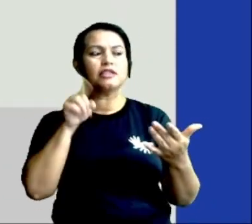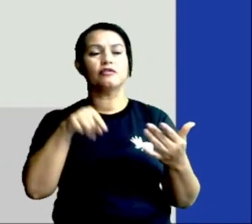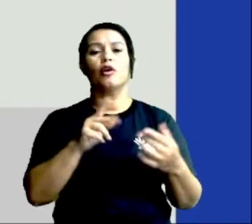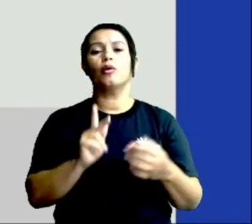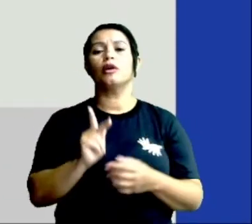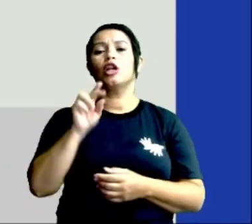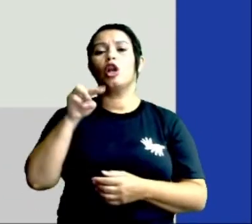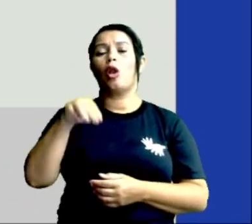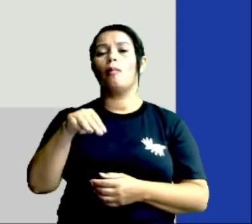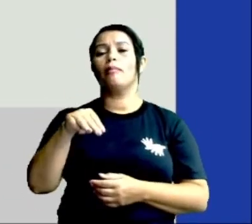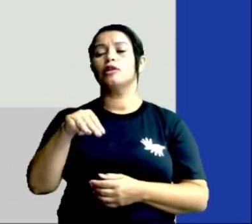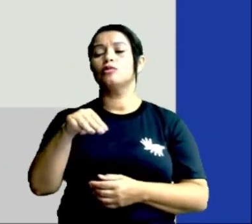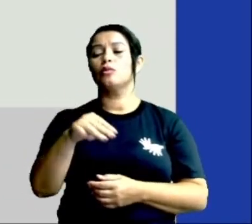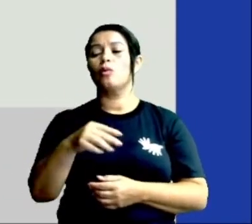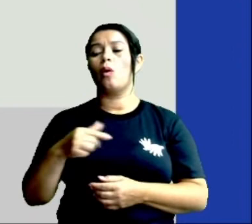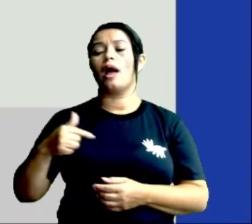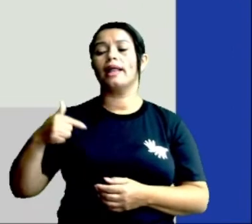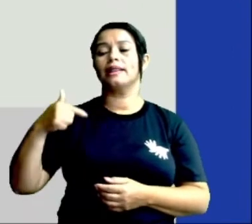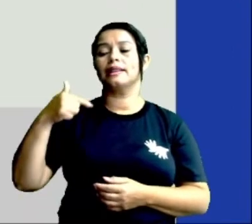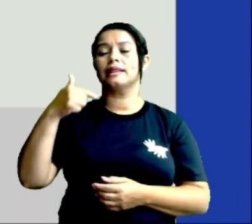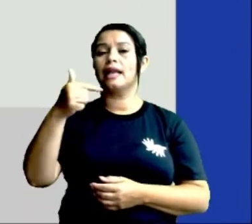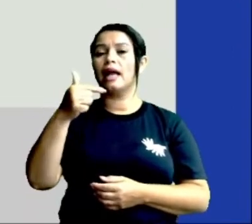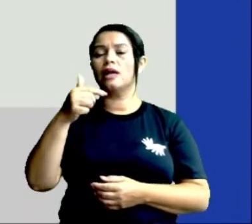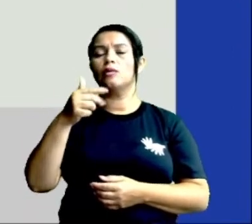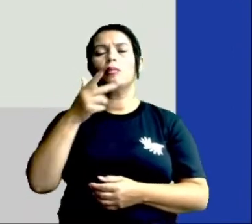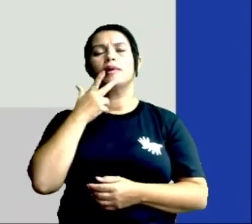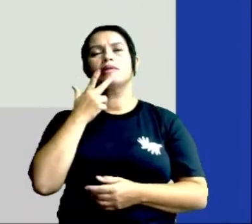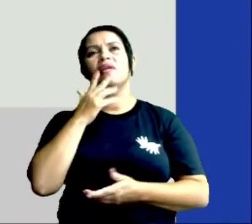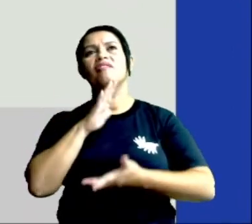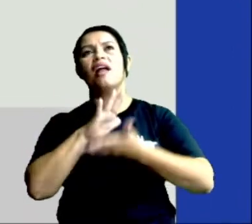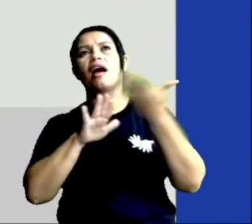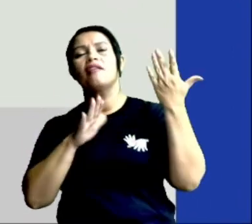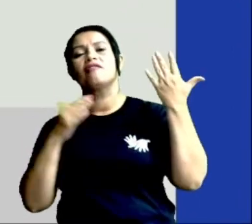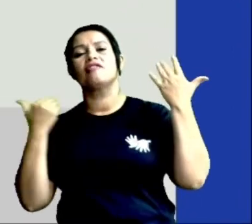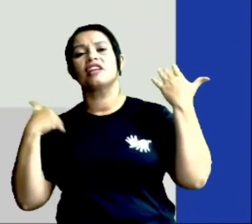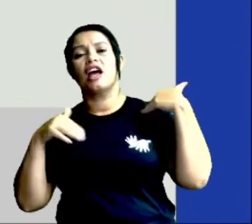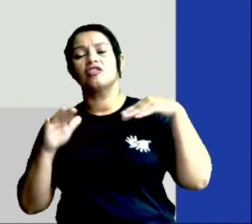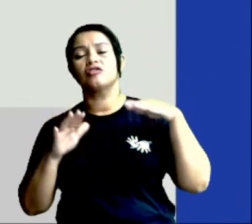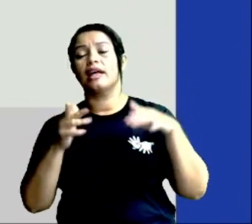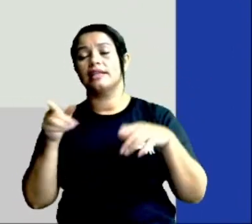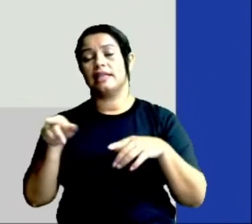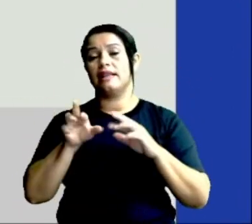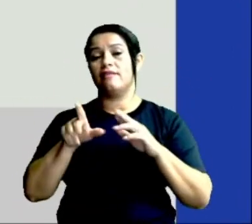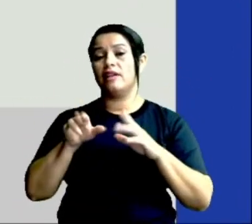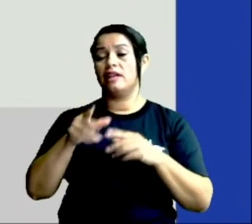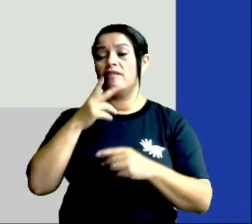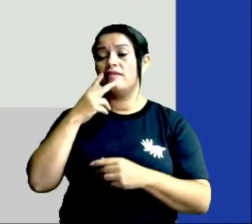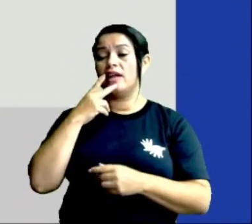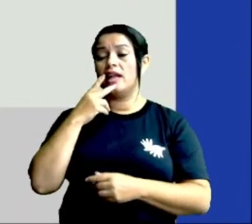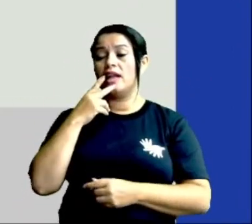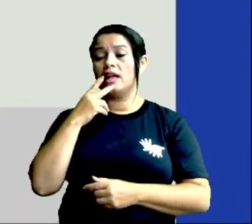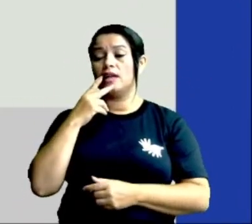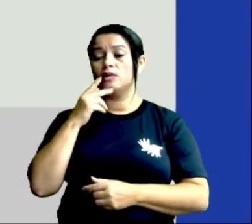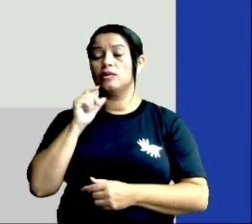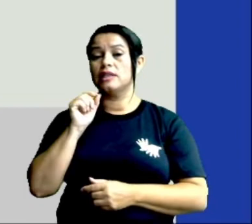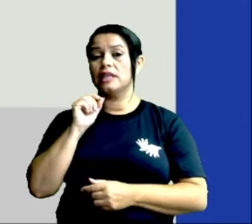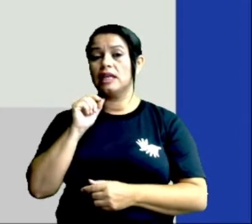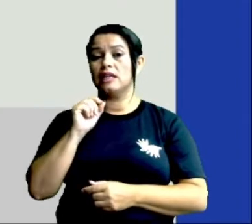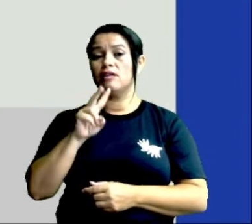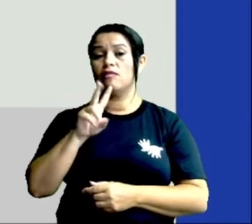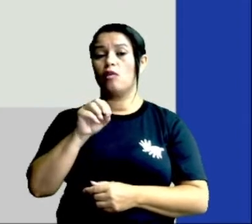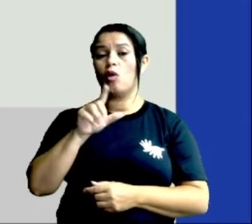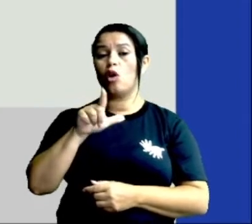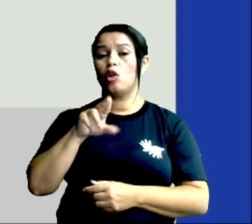quilômetros quadrado, tá certo? Esse da viagem, quando a gente está querendo viajar e vai para o destino. Esse aqui é diferente porque nós estamos falando de